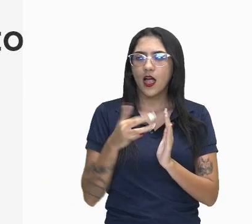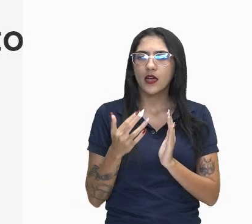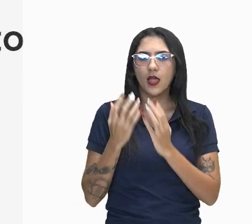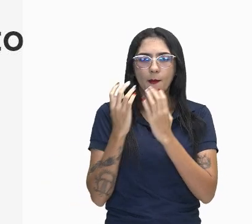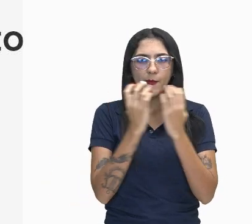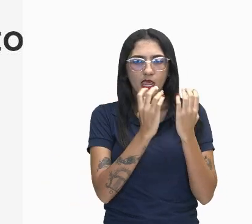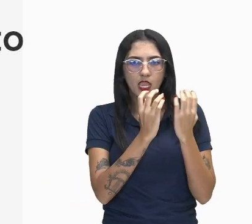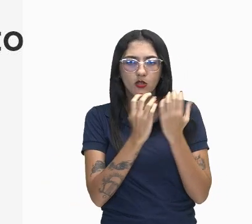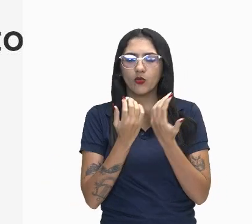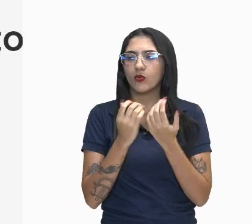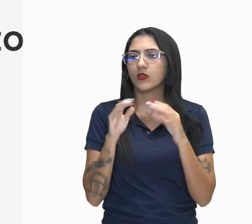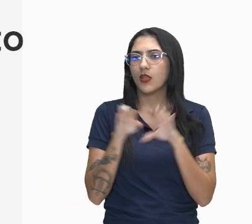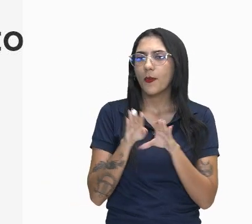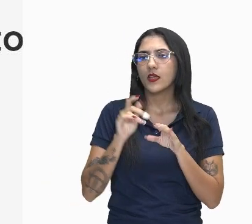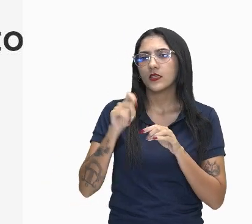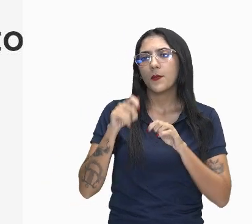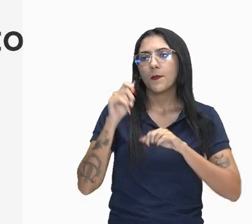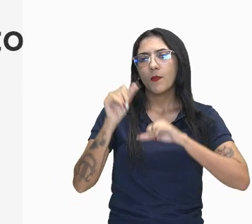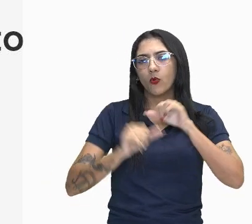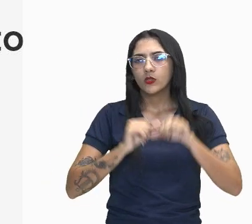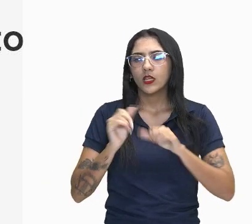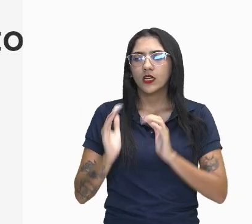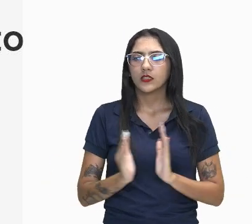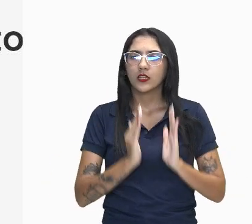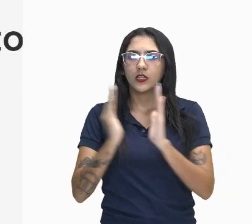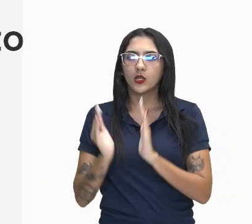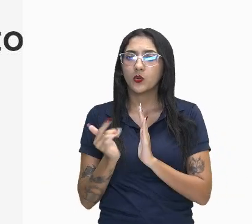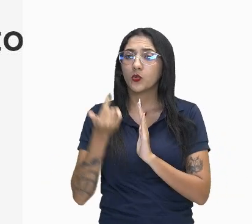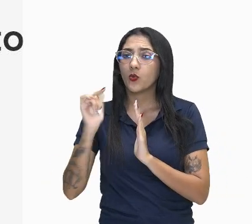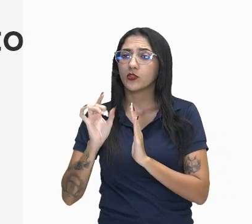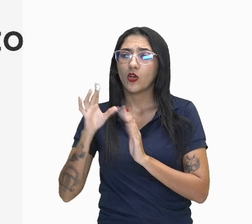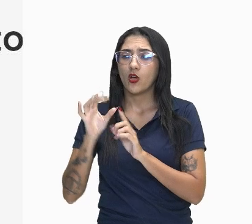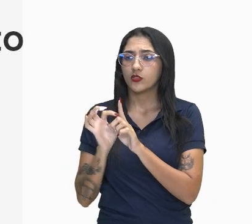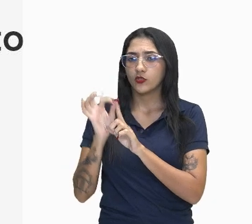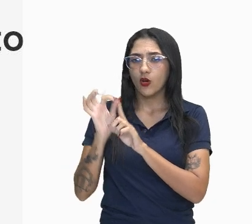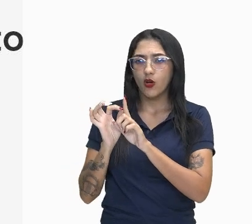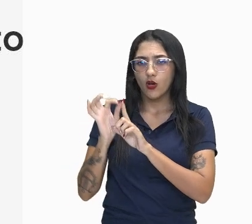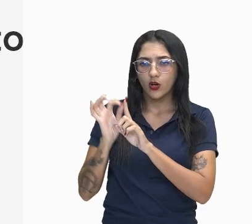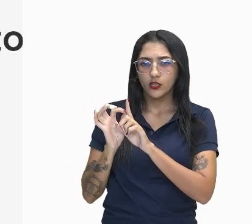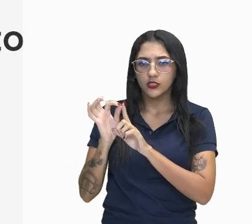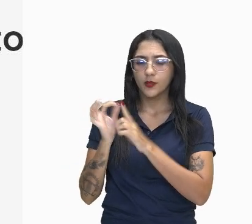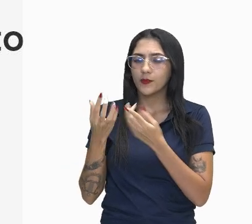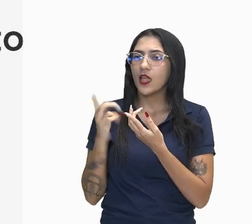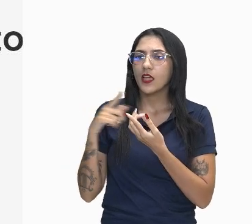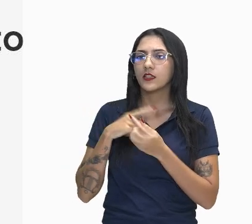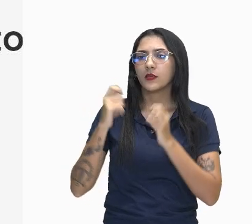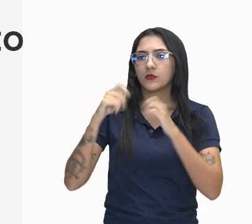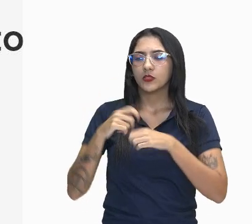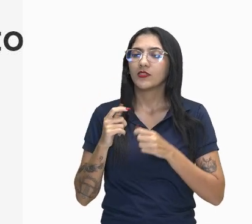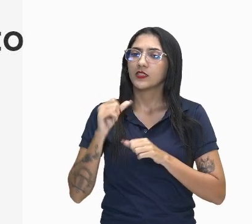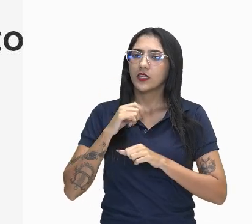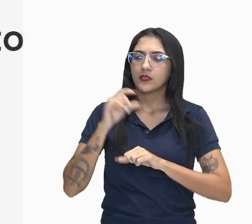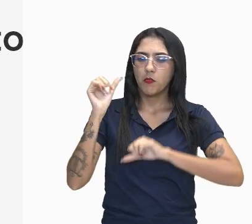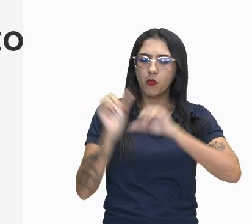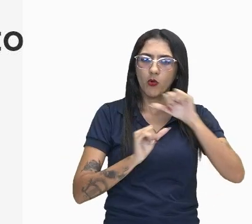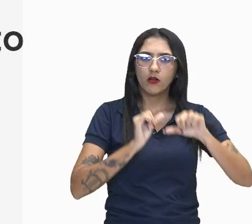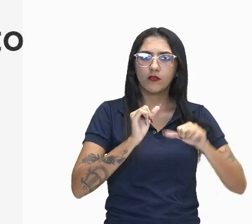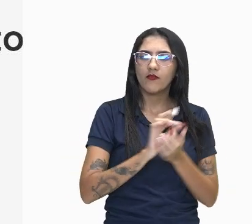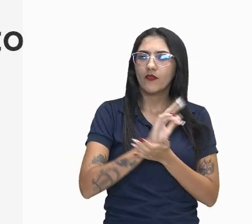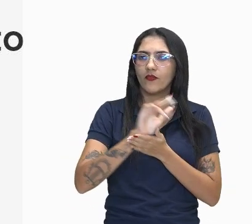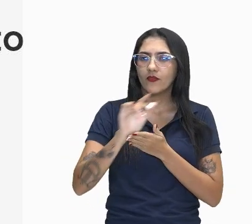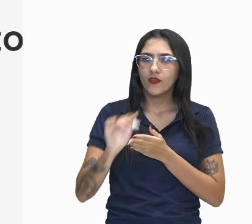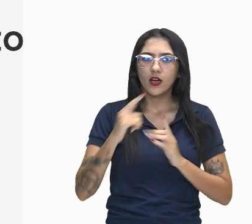acabo modificando, o outro eu acabo produzindo soja, tá? Então, acaba tendo essa rotação de